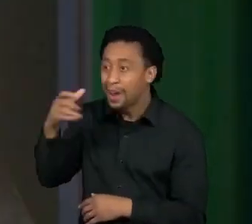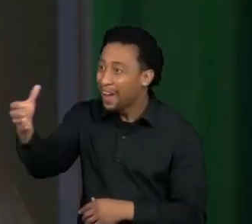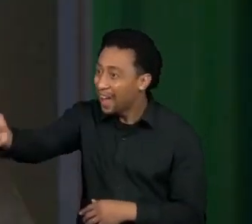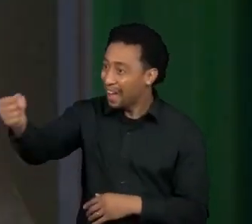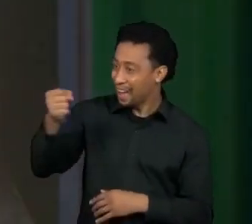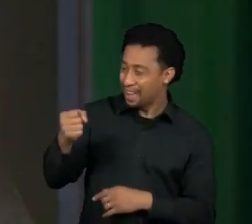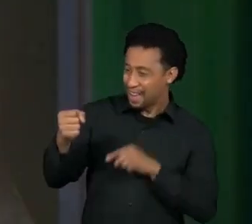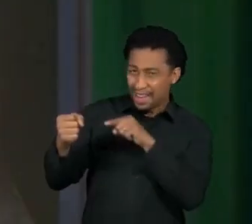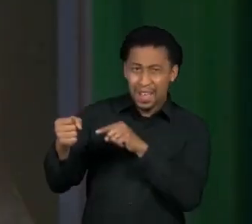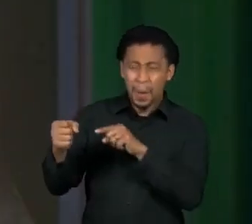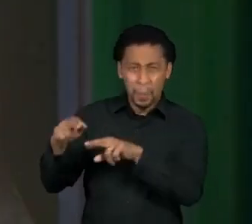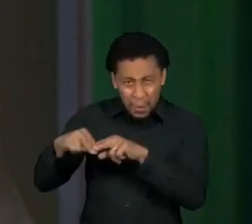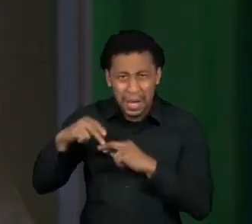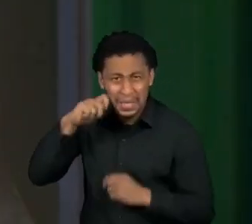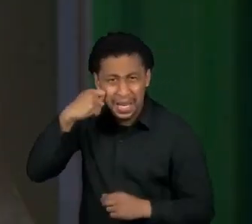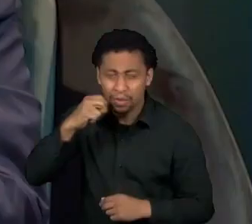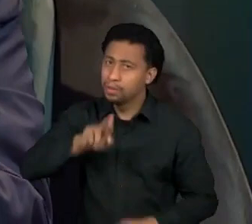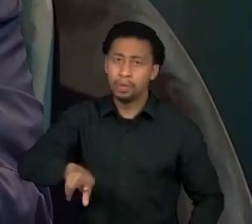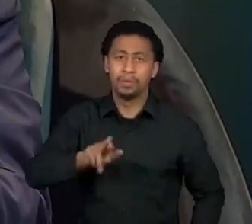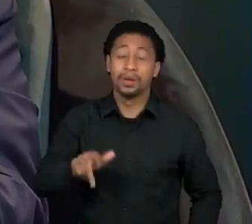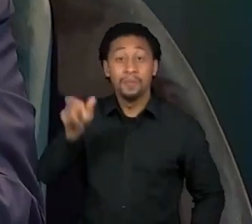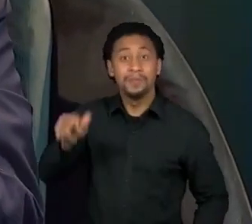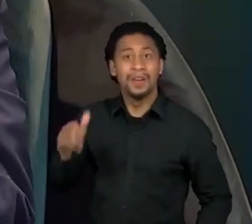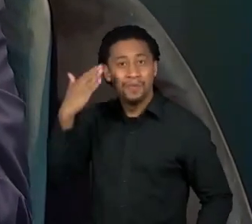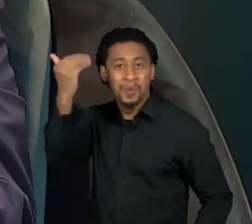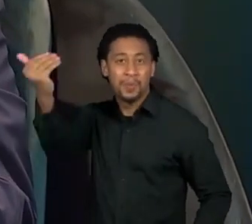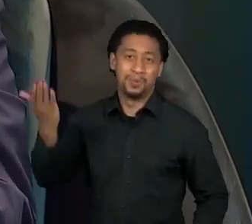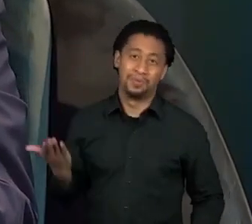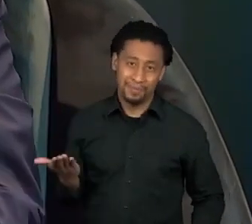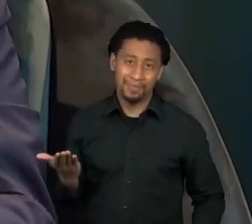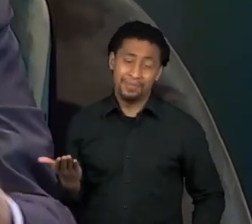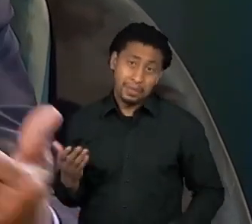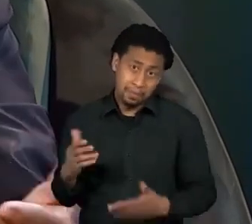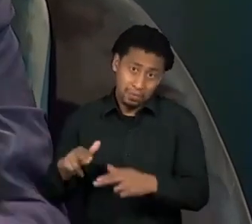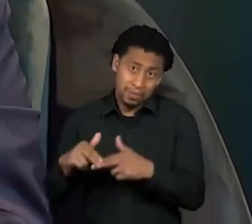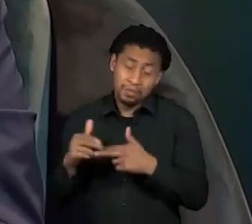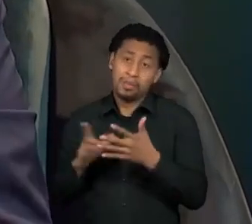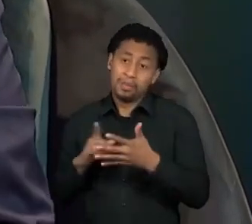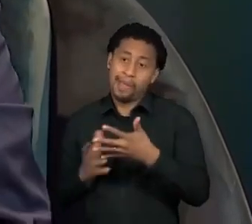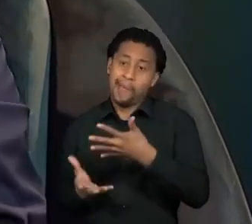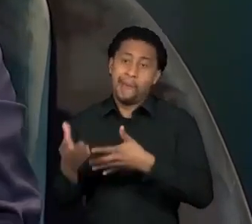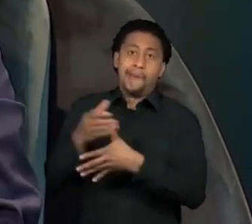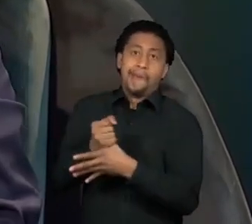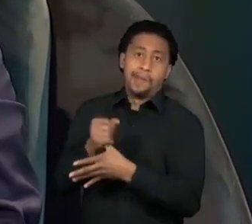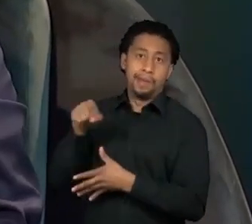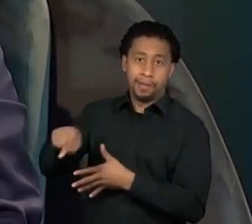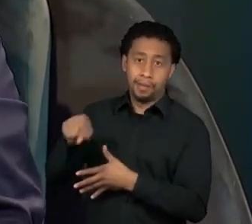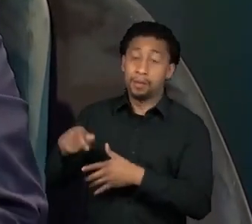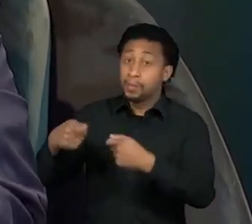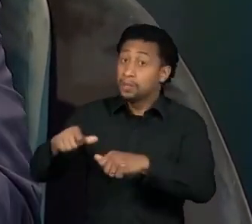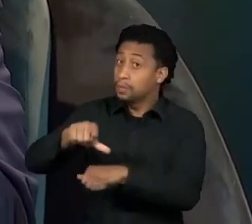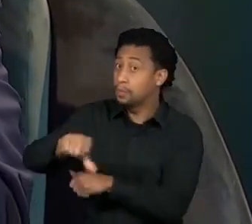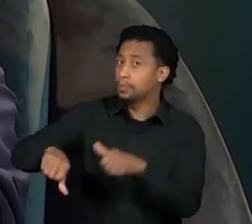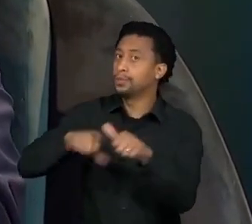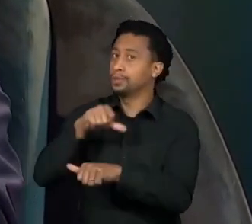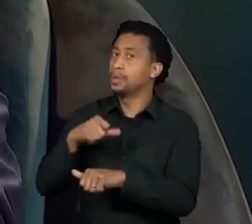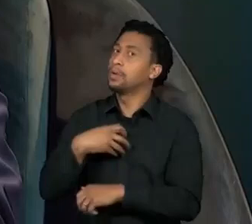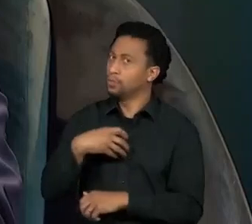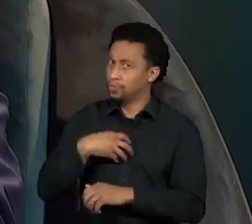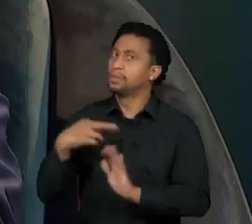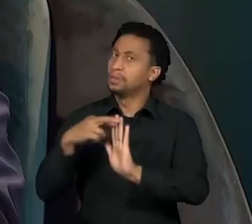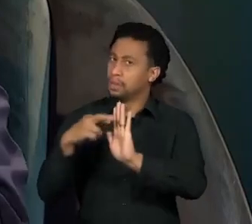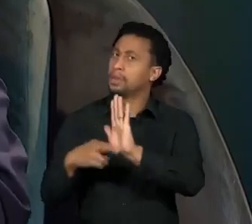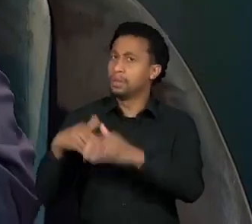que colhe votos para o partido. Ou seja, não tem estímulos para esse tipo de coisa. Nós temos que alterar o sistema eleitoral, porque se não alterar o